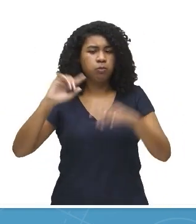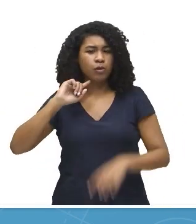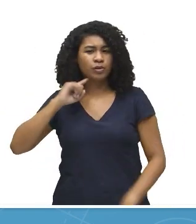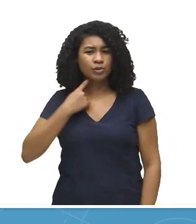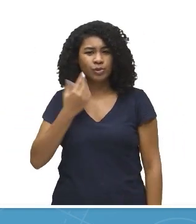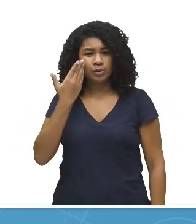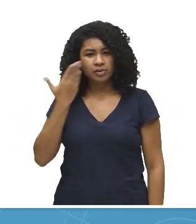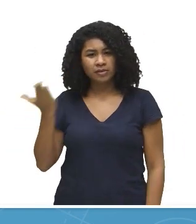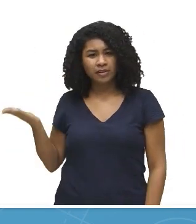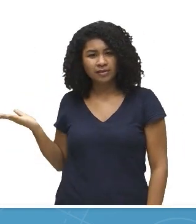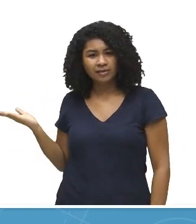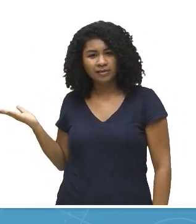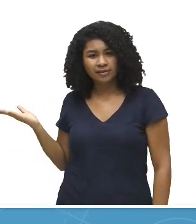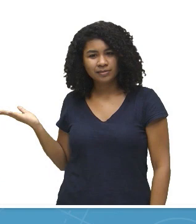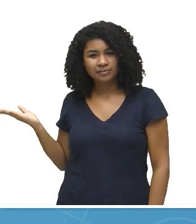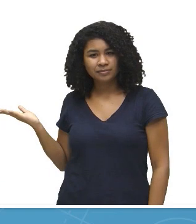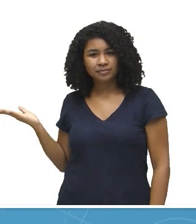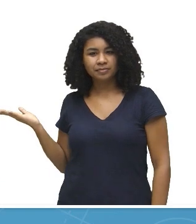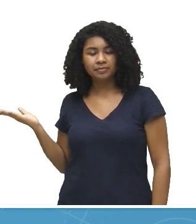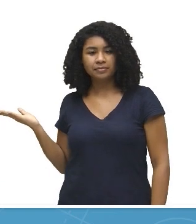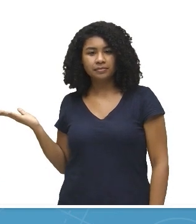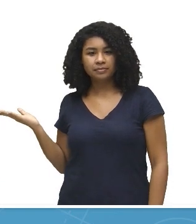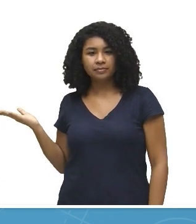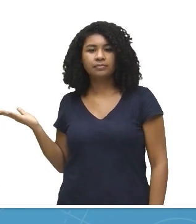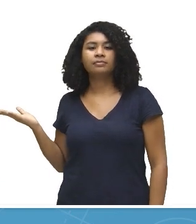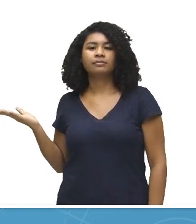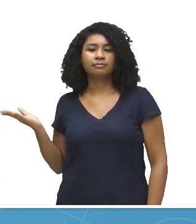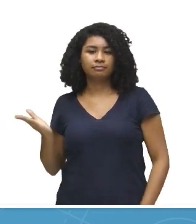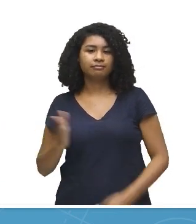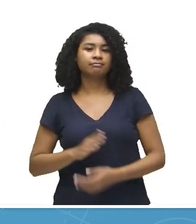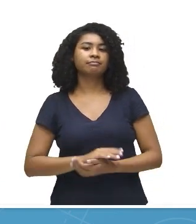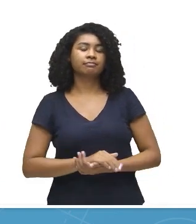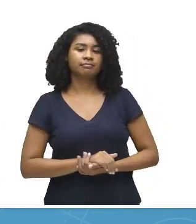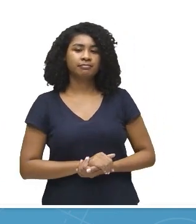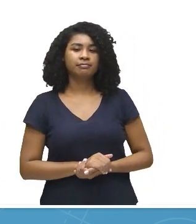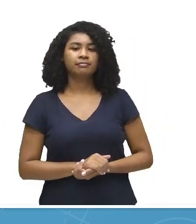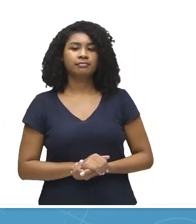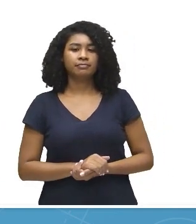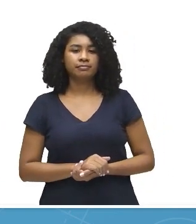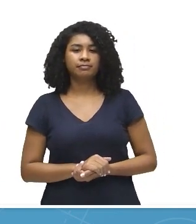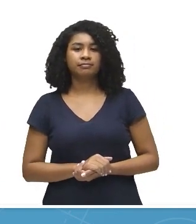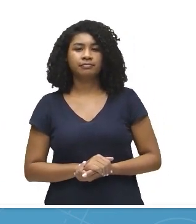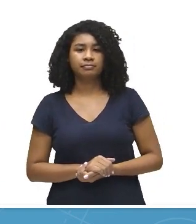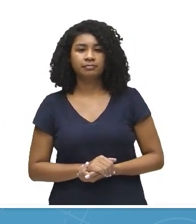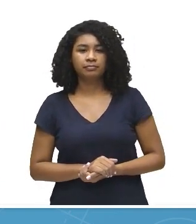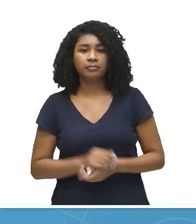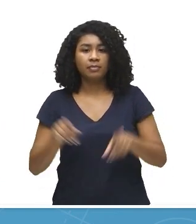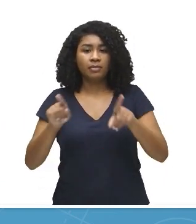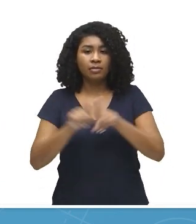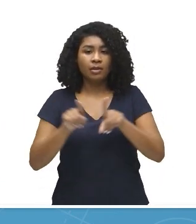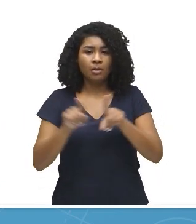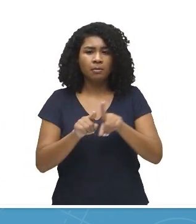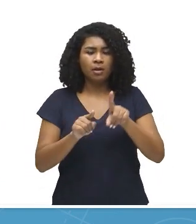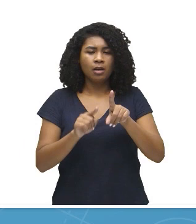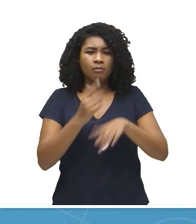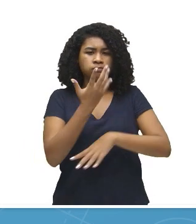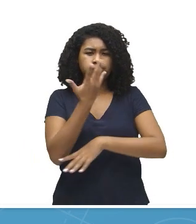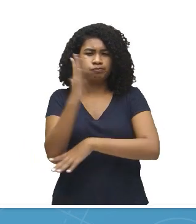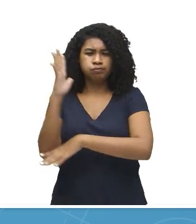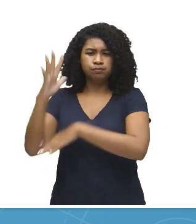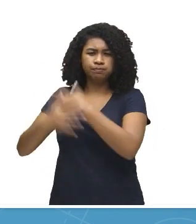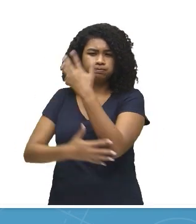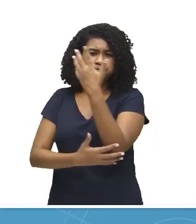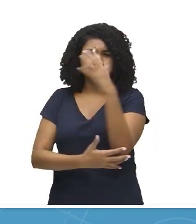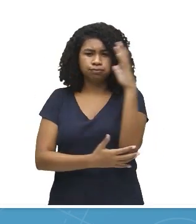tem o escapamento aqui emitindo também esses gases poluentes. O desmatamento também é um